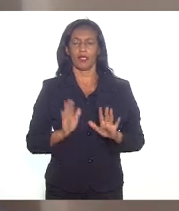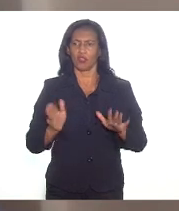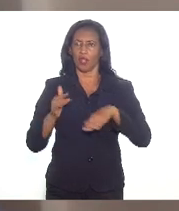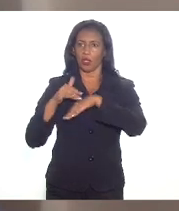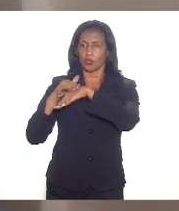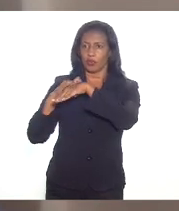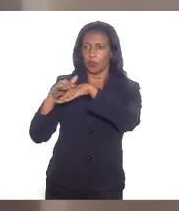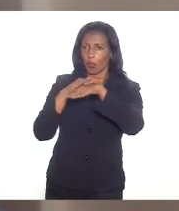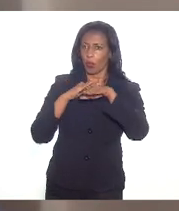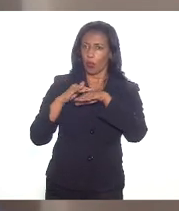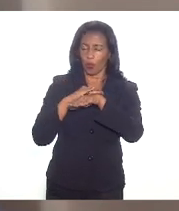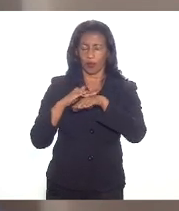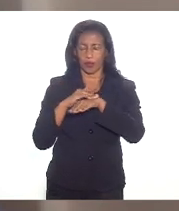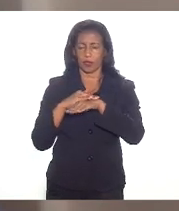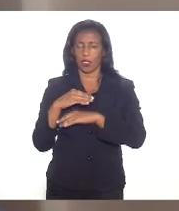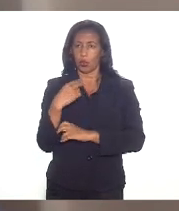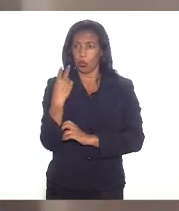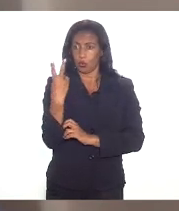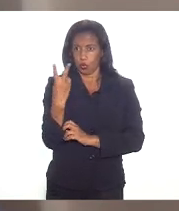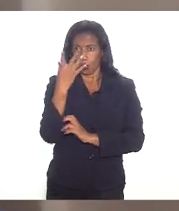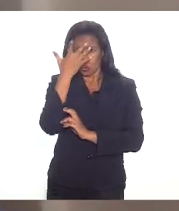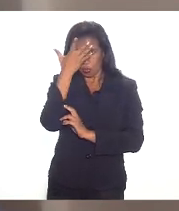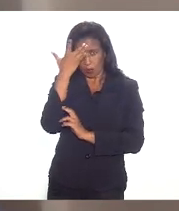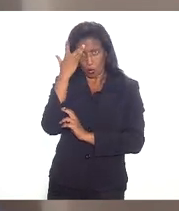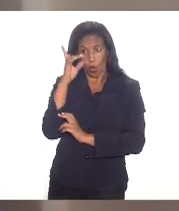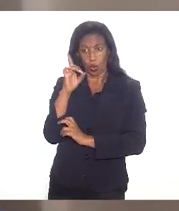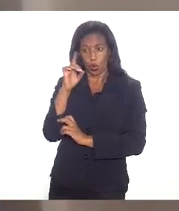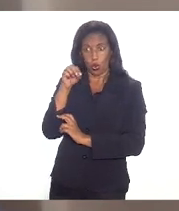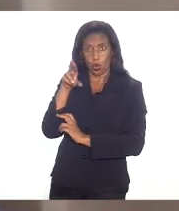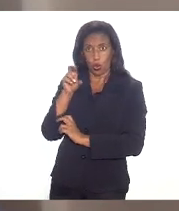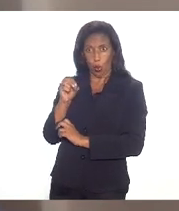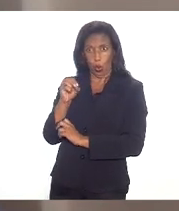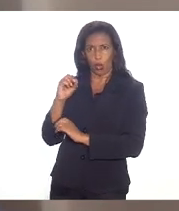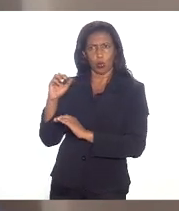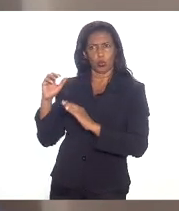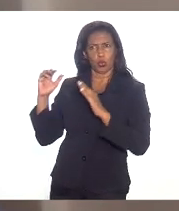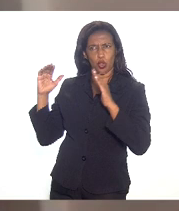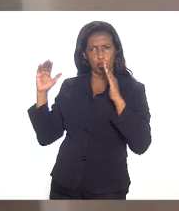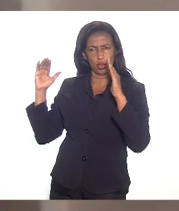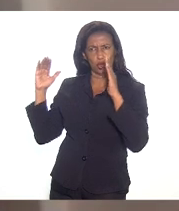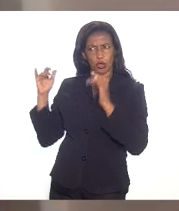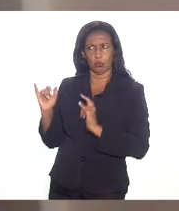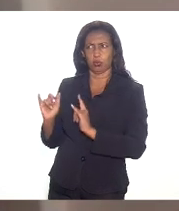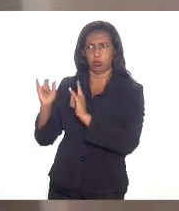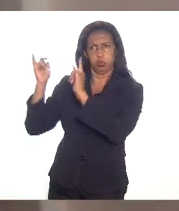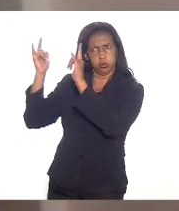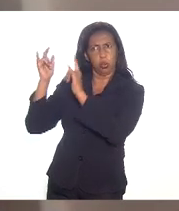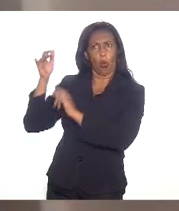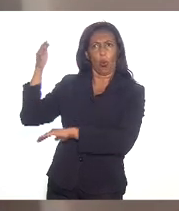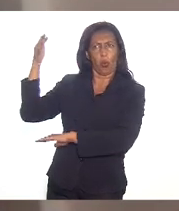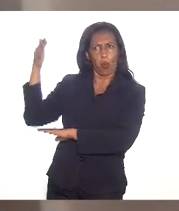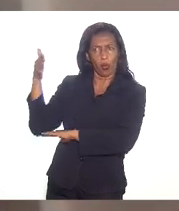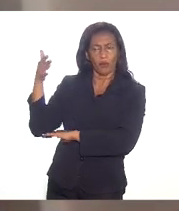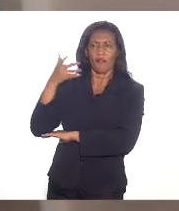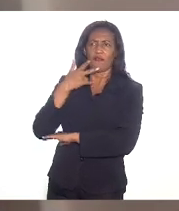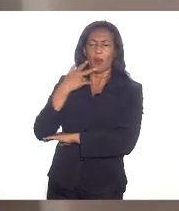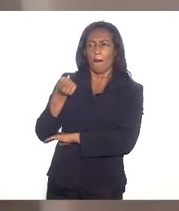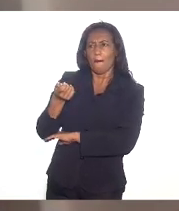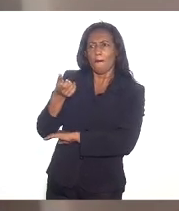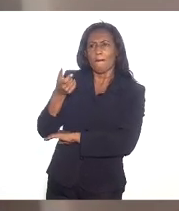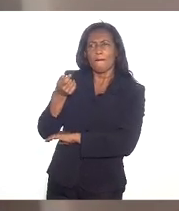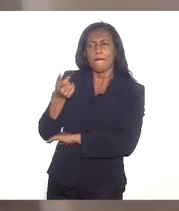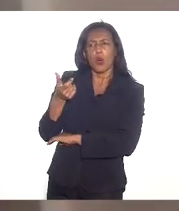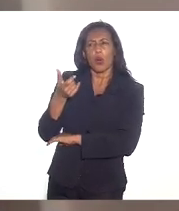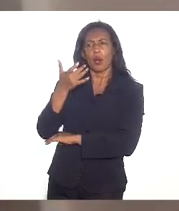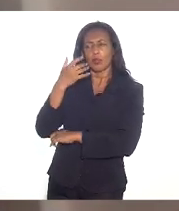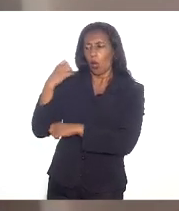pessoas dirigentes de duas redes de hotéis grandes aqui, e ele disse que na cidade do Rio de Janeiro tem pouca terceirização de mão de obra, até